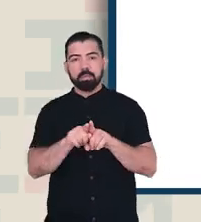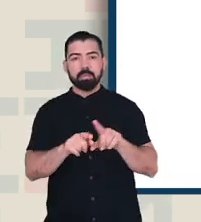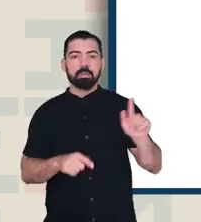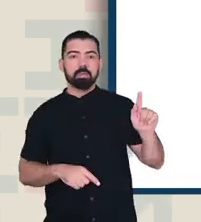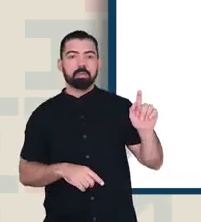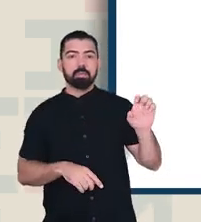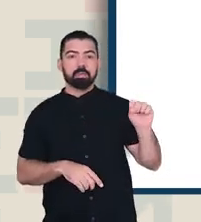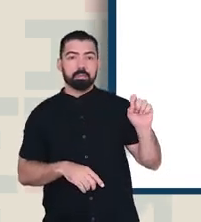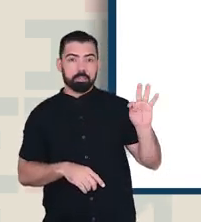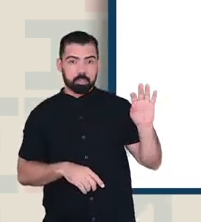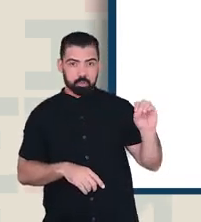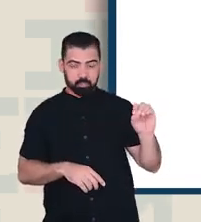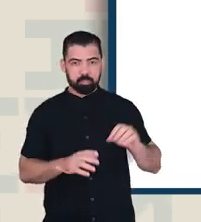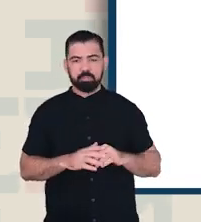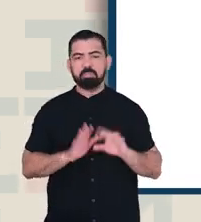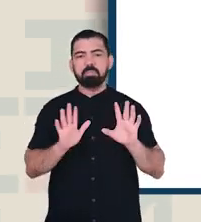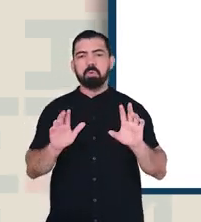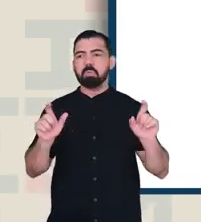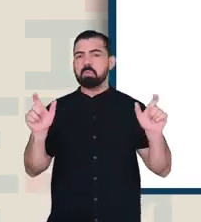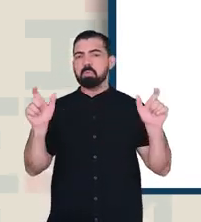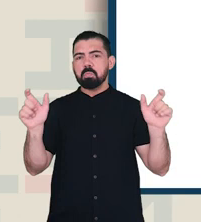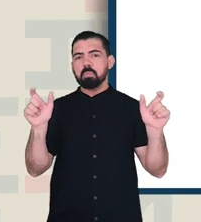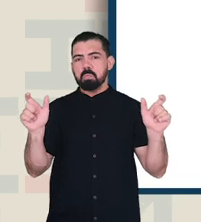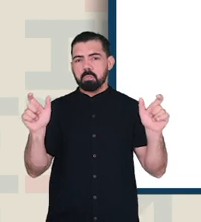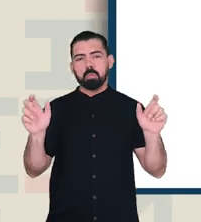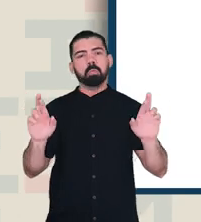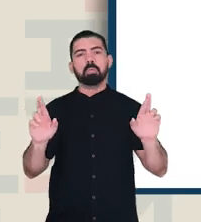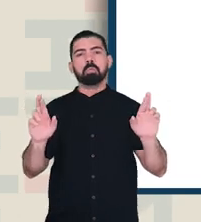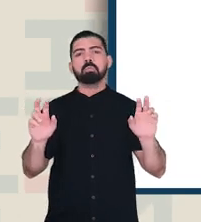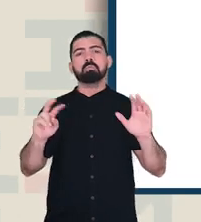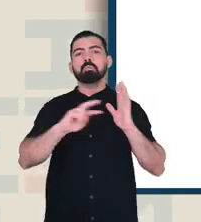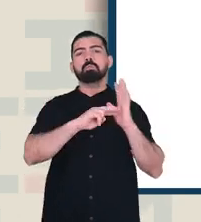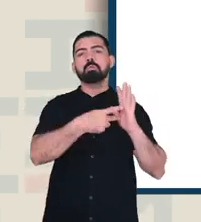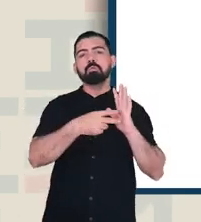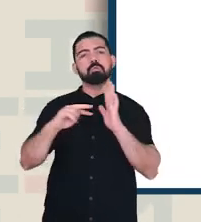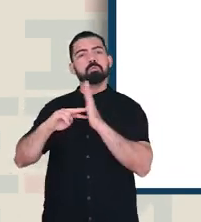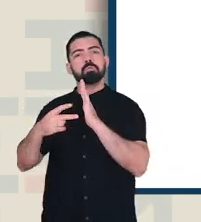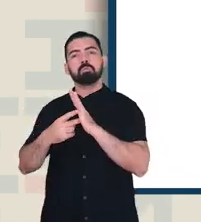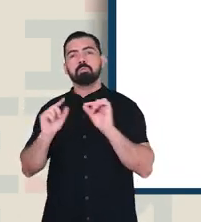E o que é isto? Fica um pouco no ar, mas